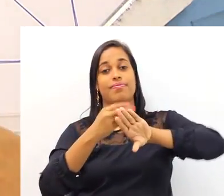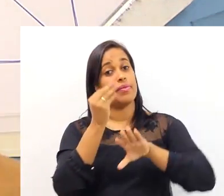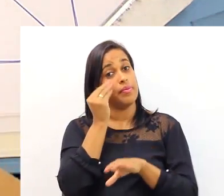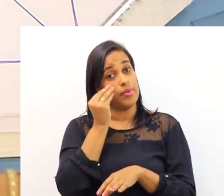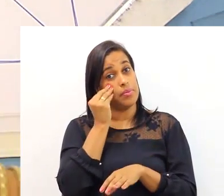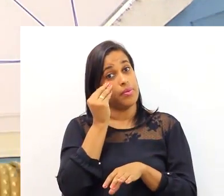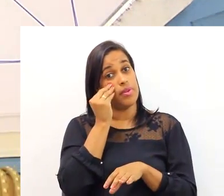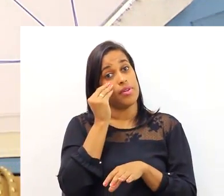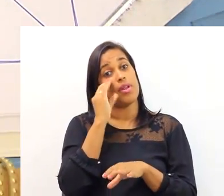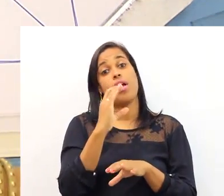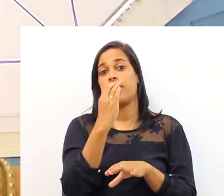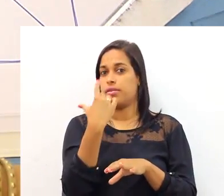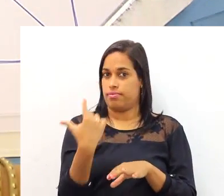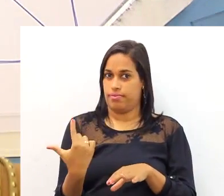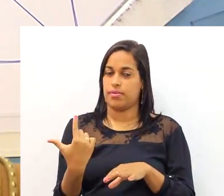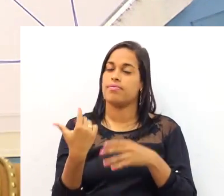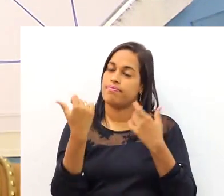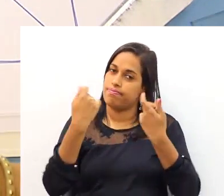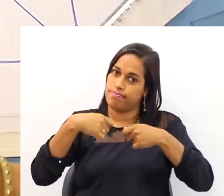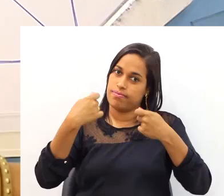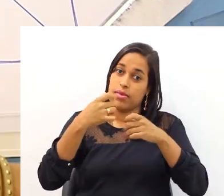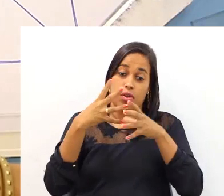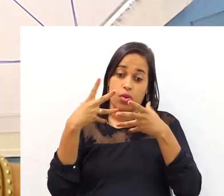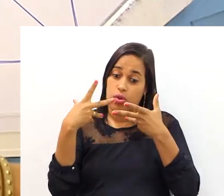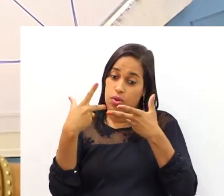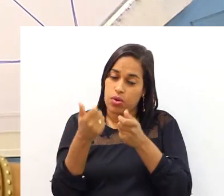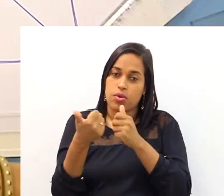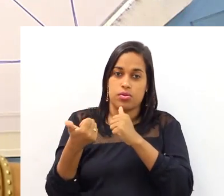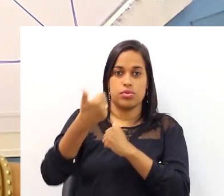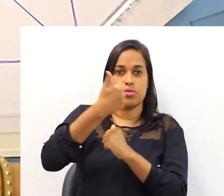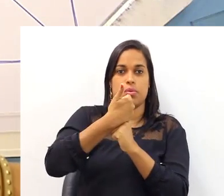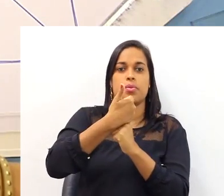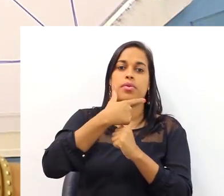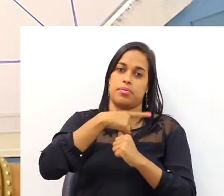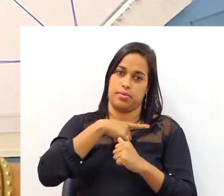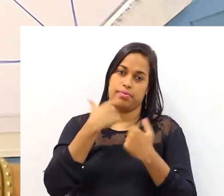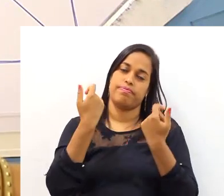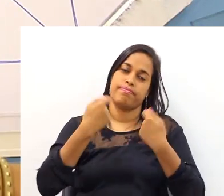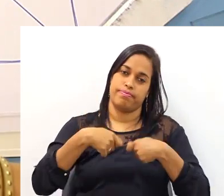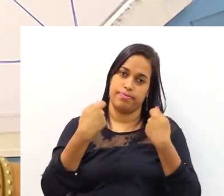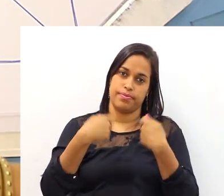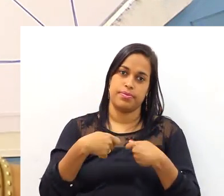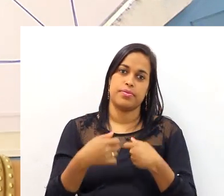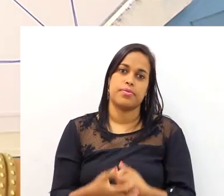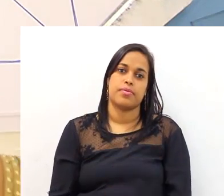perspectiva. Então, aí eu faço a linha de suporte aqui para